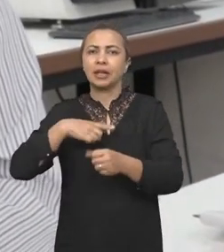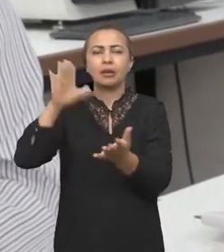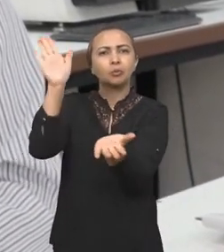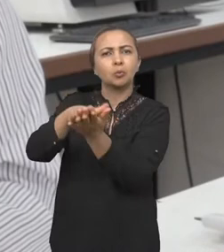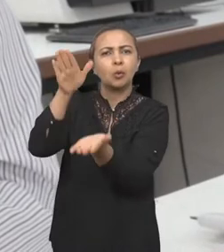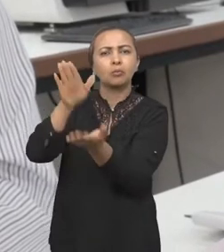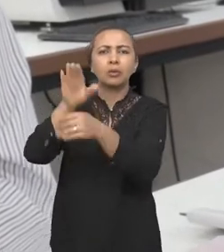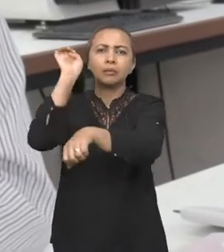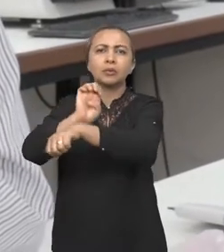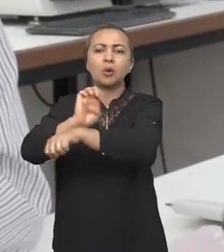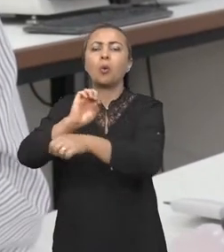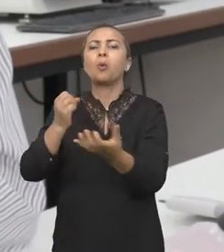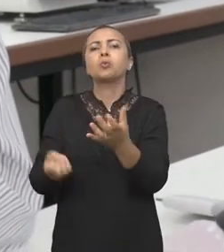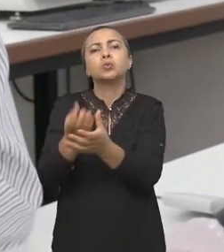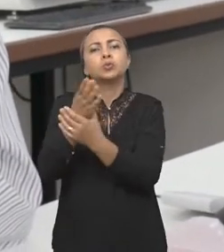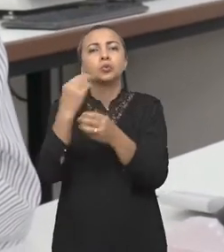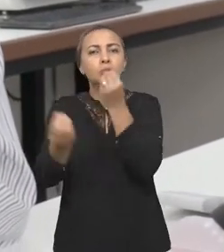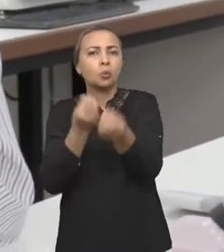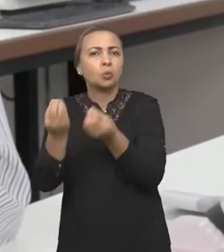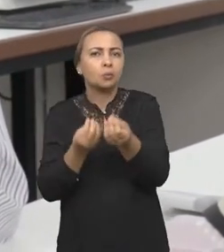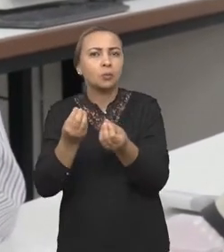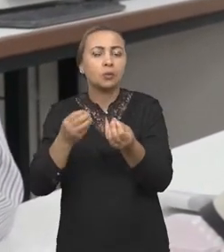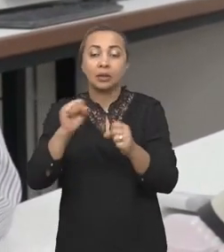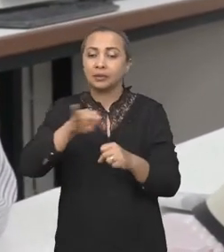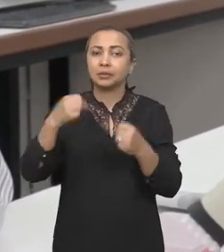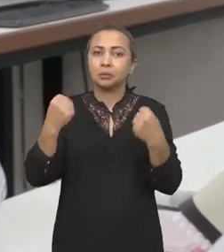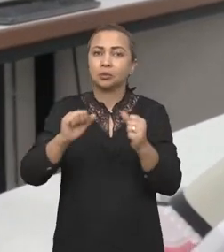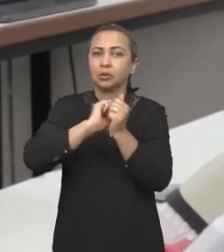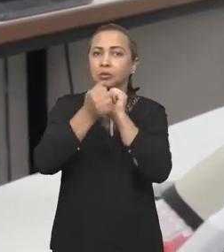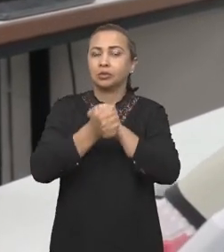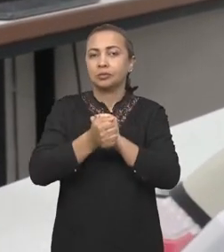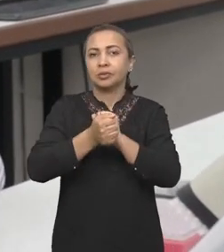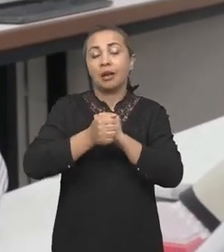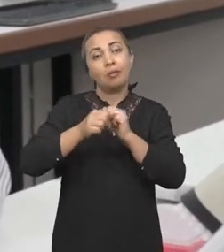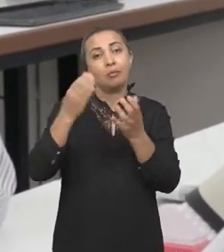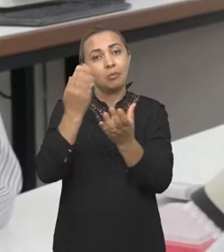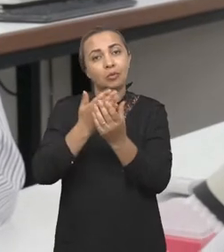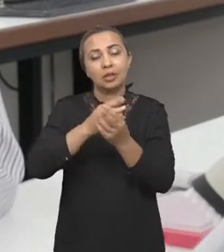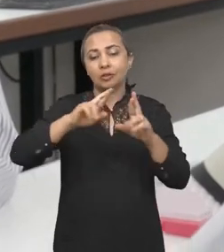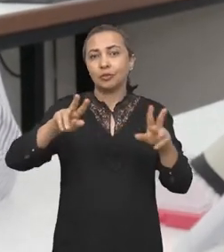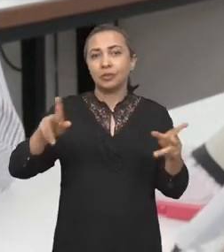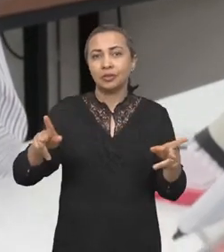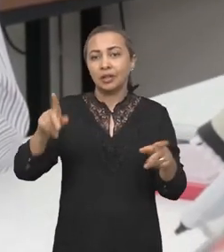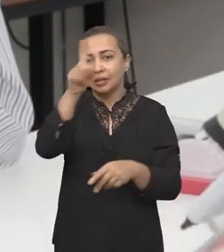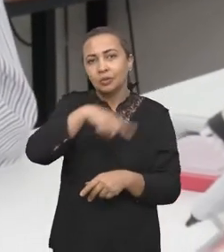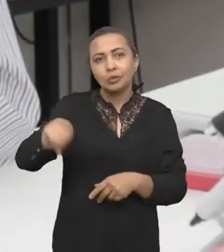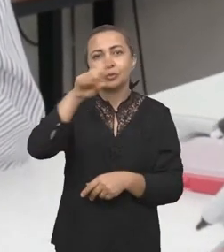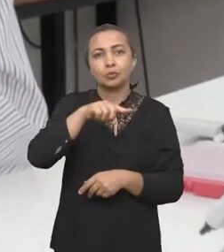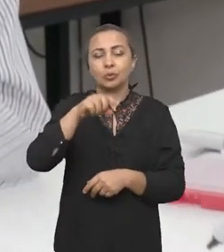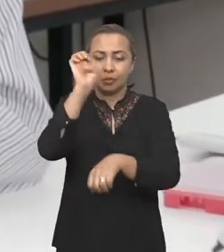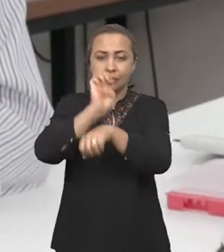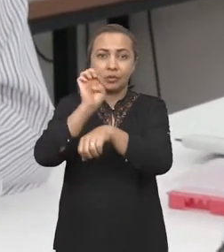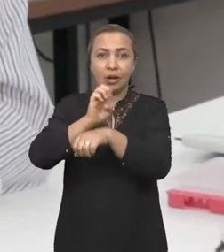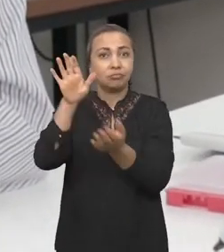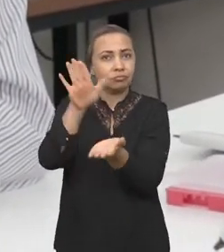estado de Pernambuco, qual a sua provável origem, e se a gente poderia associar o processo de diferenciação das cepas que circulam aqui no